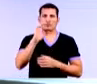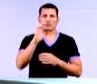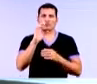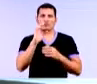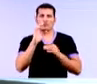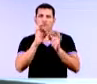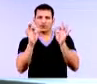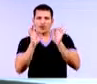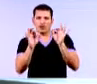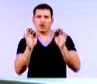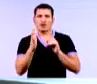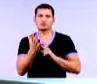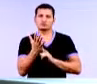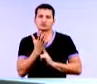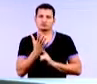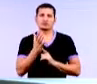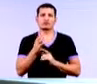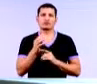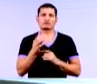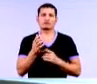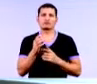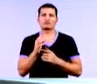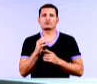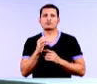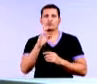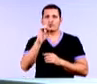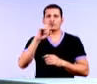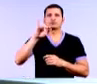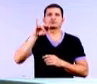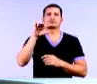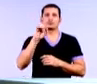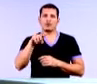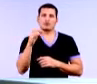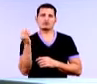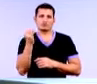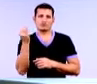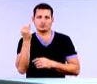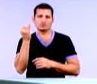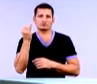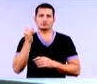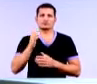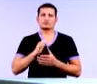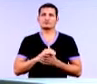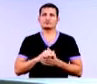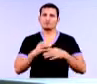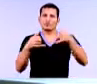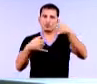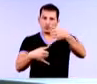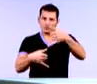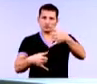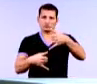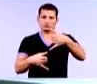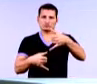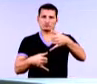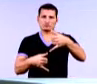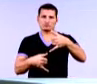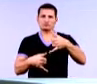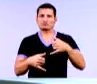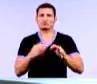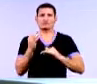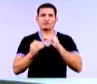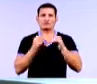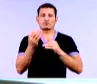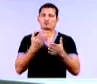autor, quem fez, quem não fez. É fundamental ter comentário em um código desenvolvido, seja em qualquer linguagem